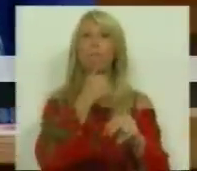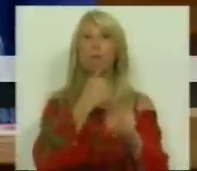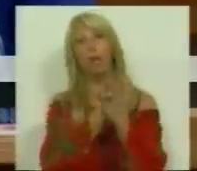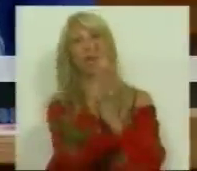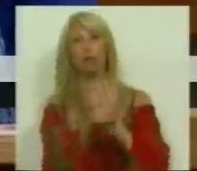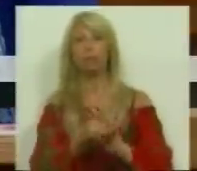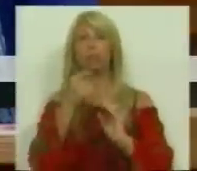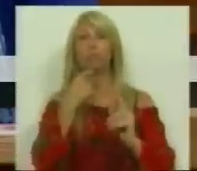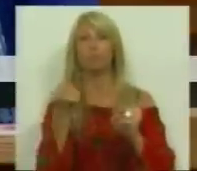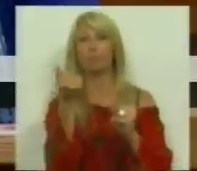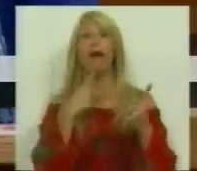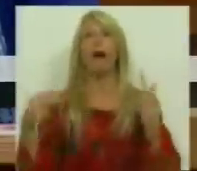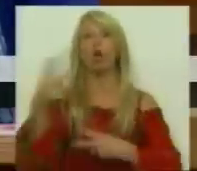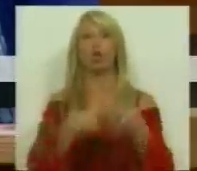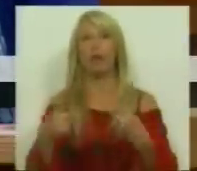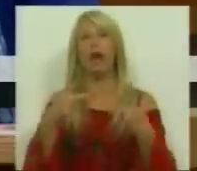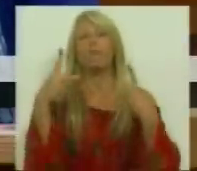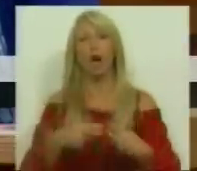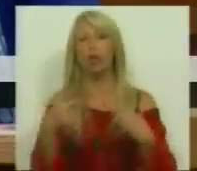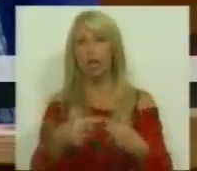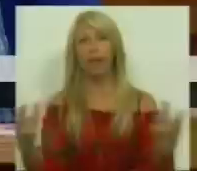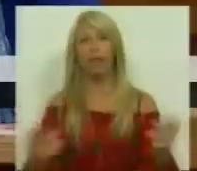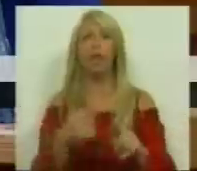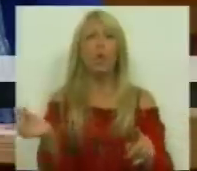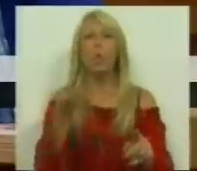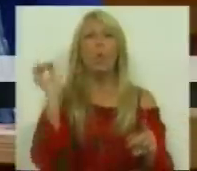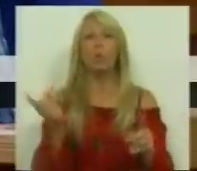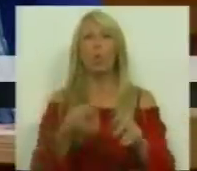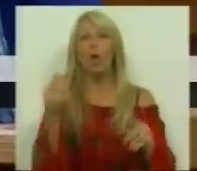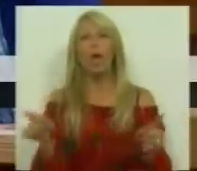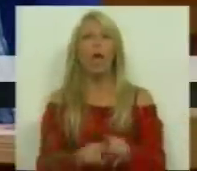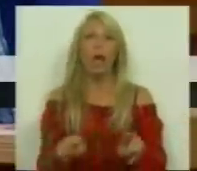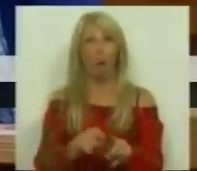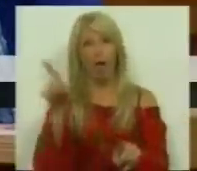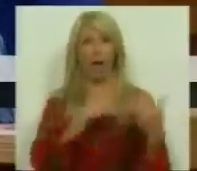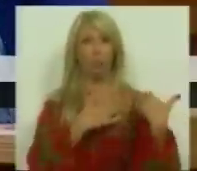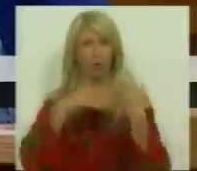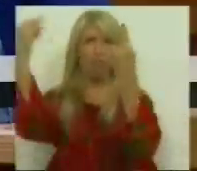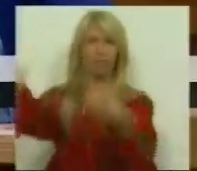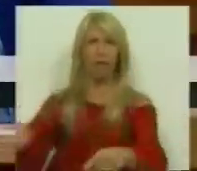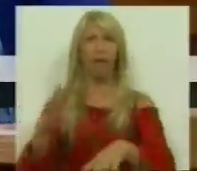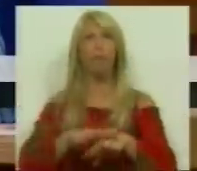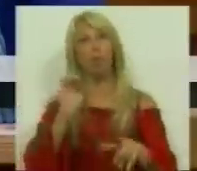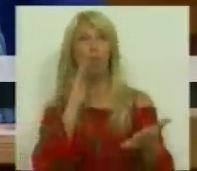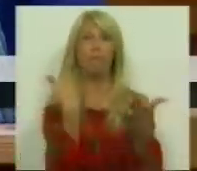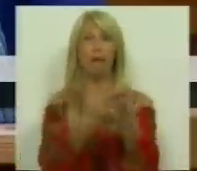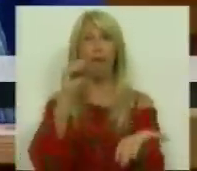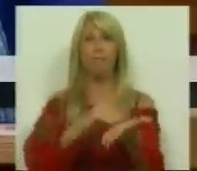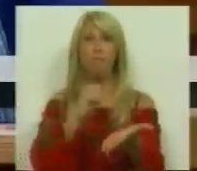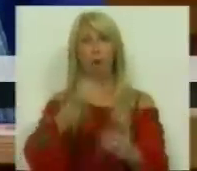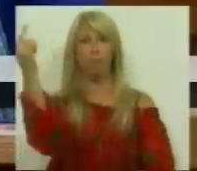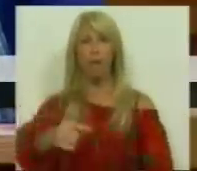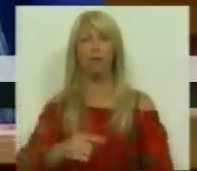escondendo-se do contraditório como se não fosse responsabilizável pelo desastre desta política de empobrecimento forçado.